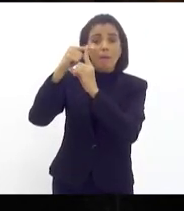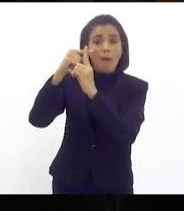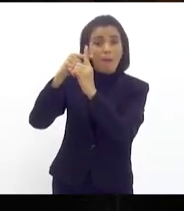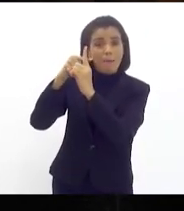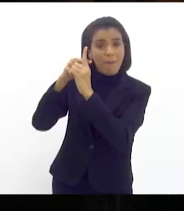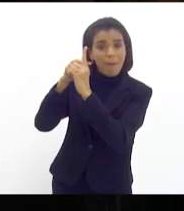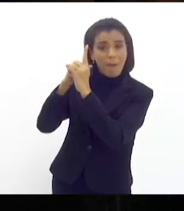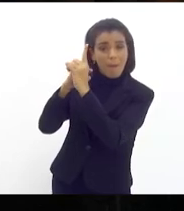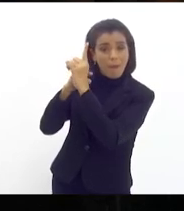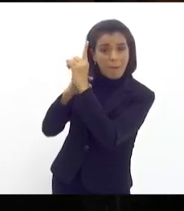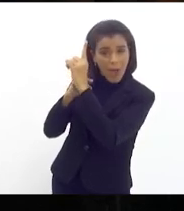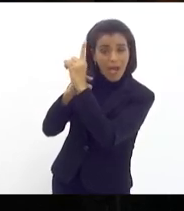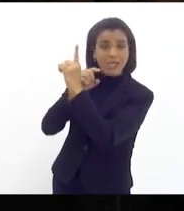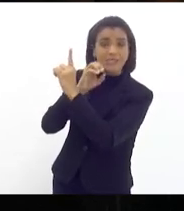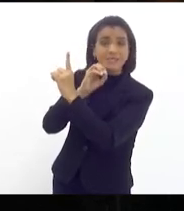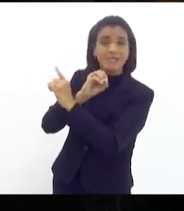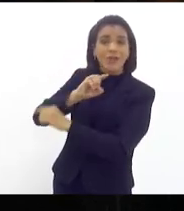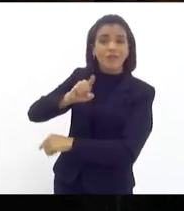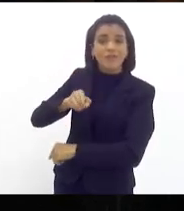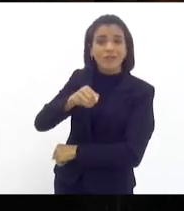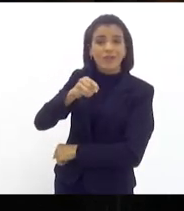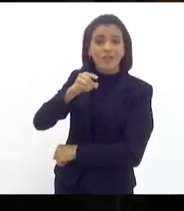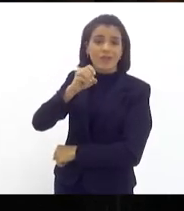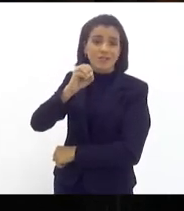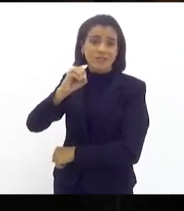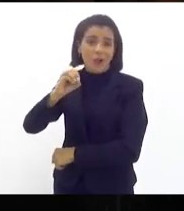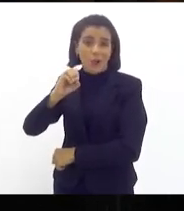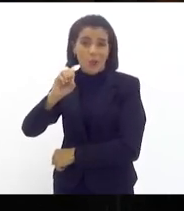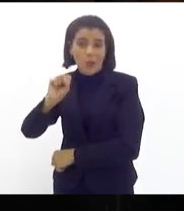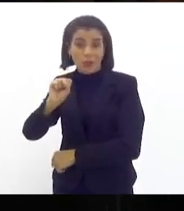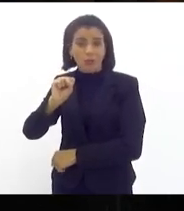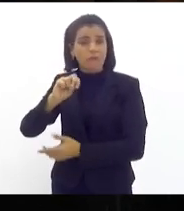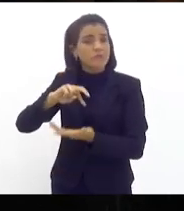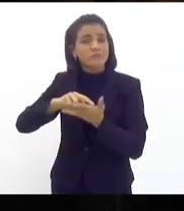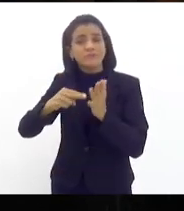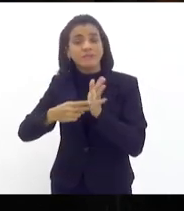0,08 por cento foi negativo